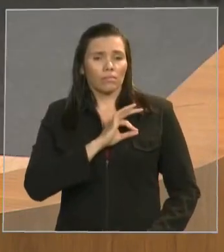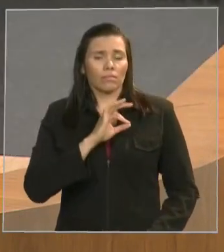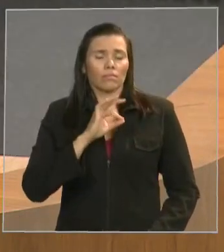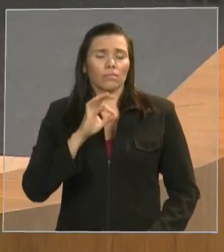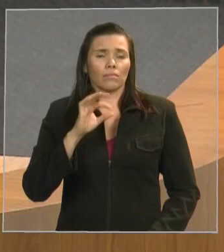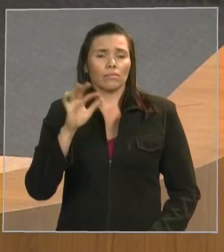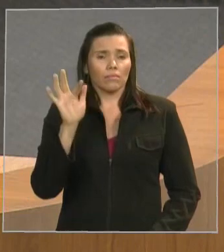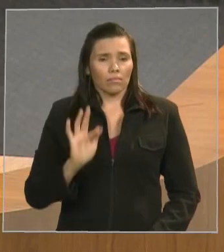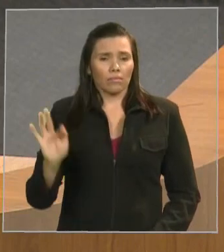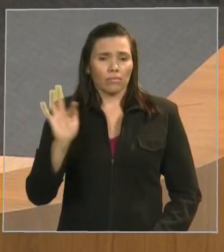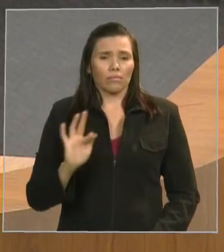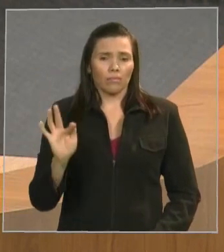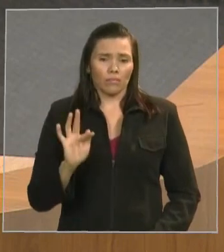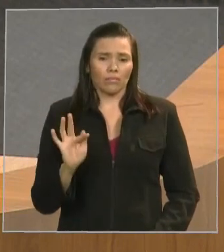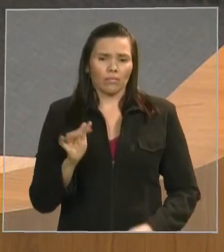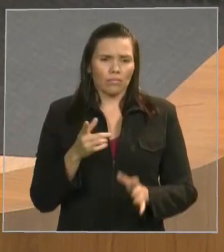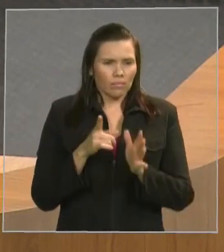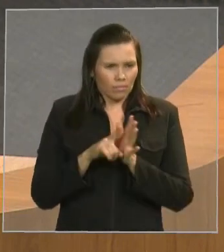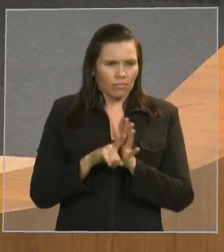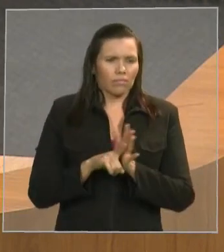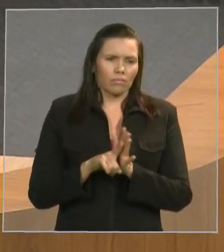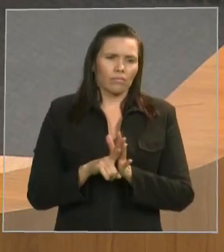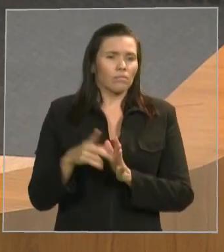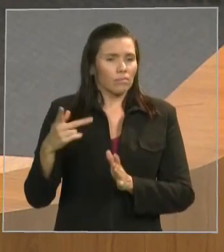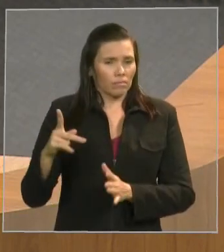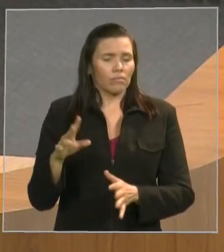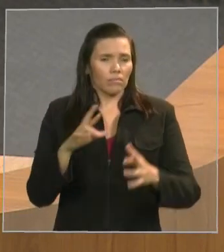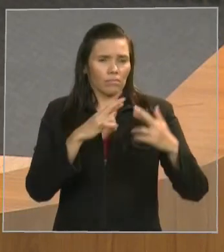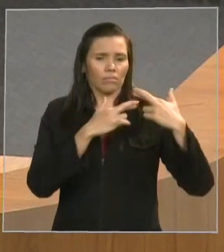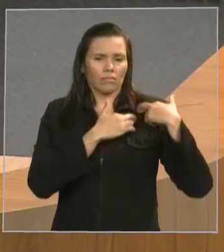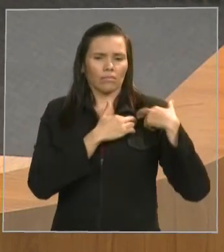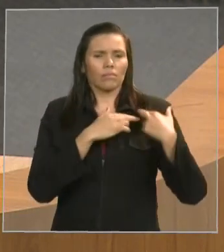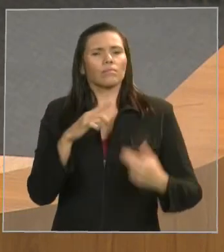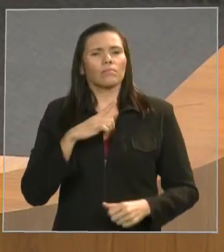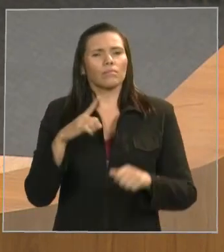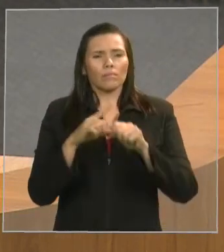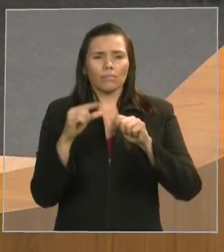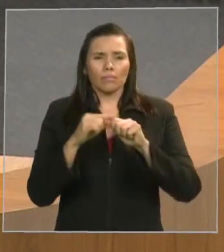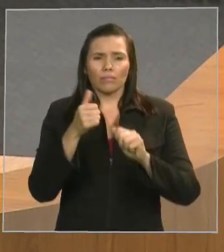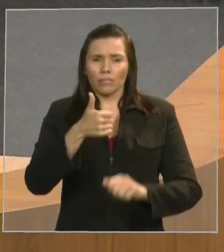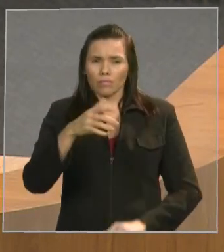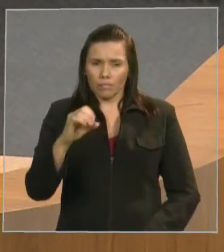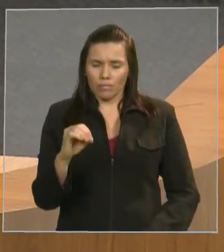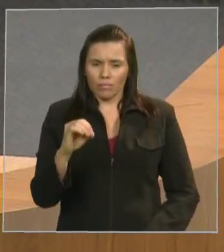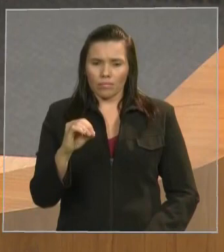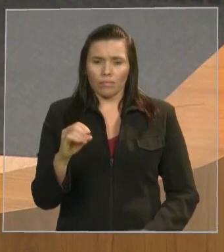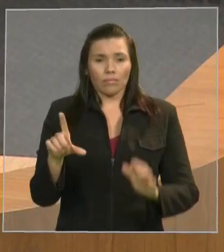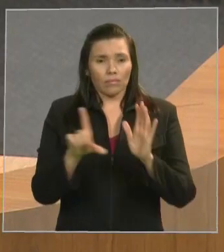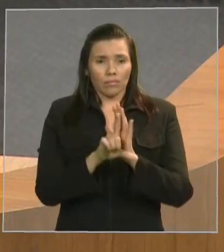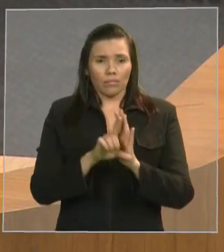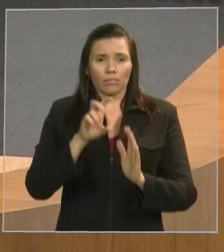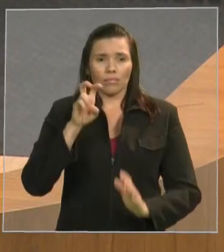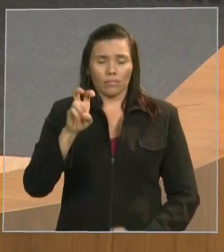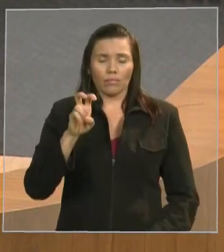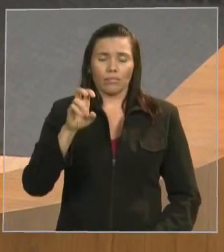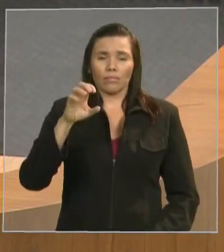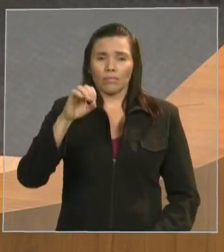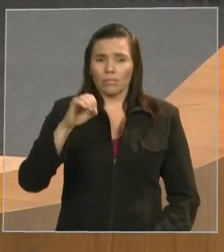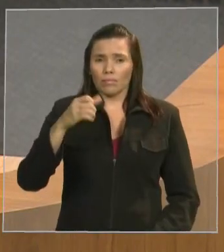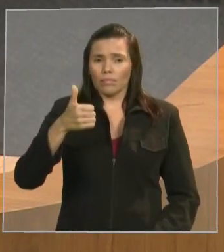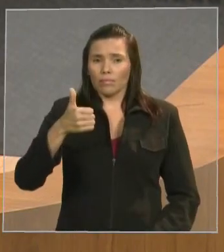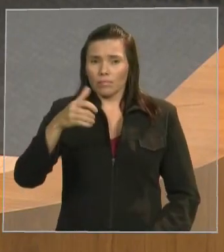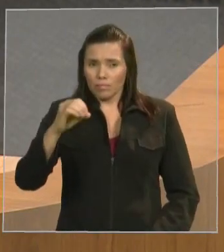Justiça Federal, o processo. Isso está previsto no artigo 10 da Lei